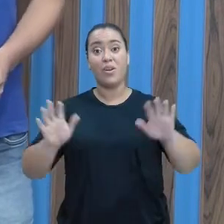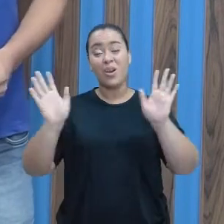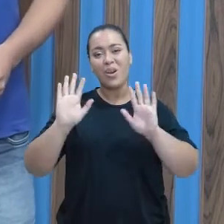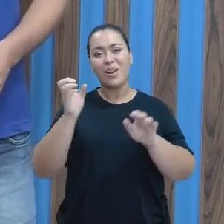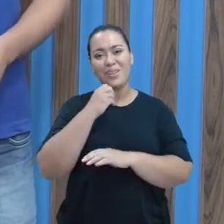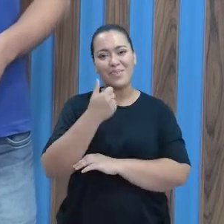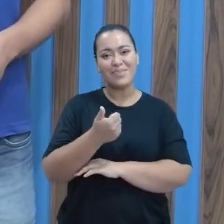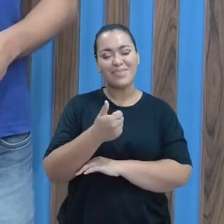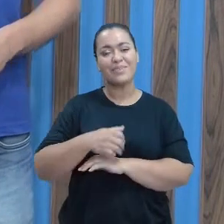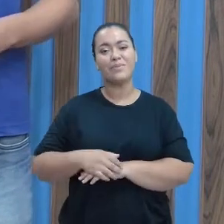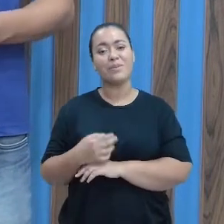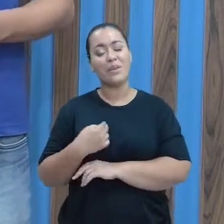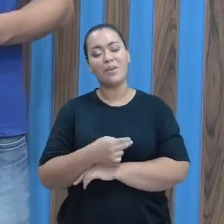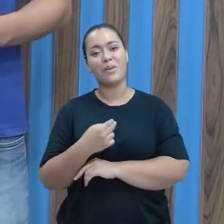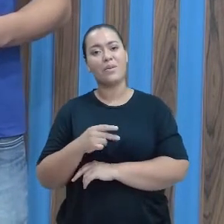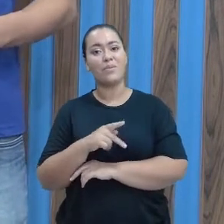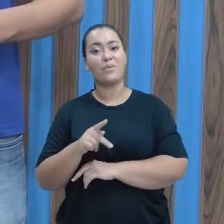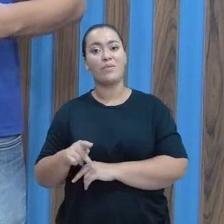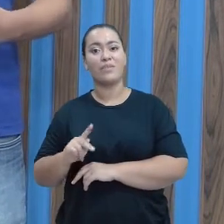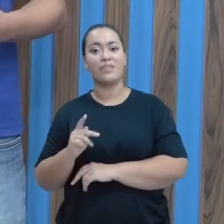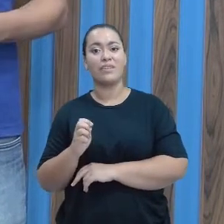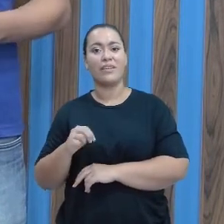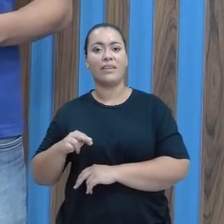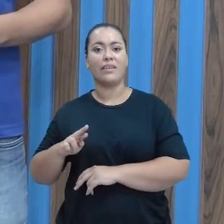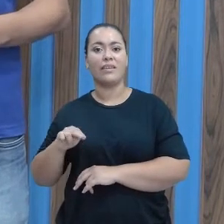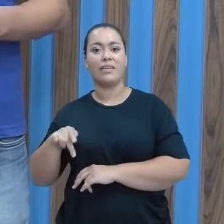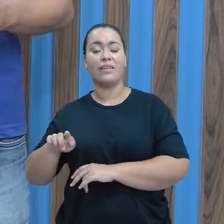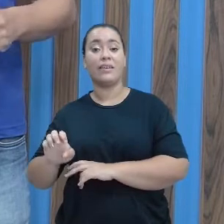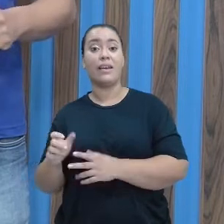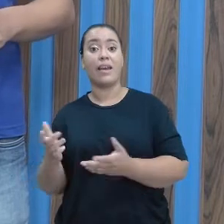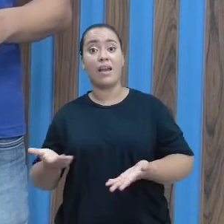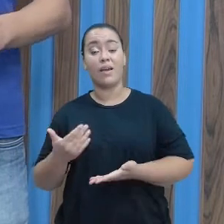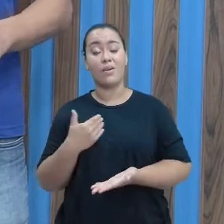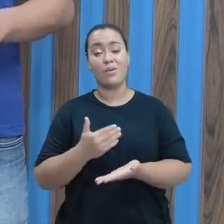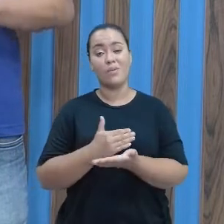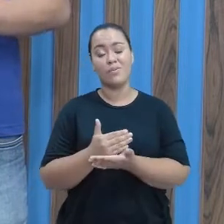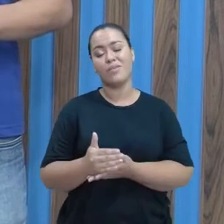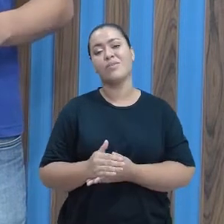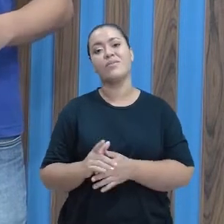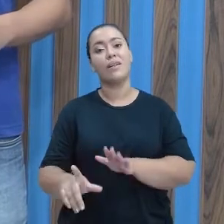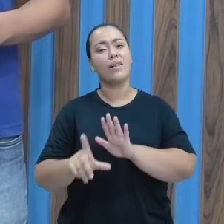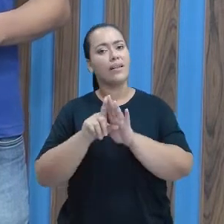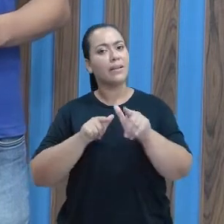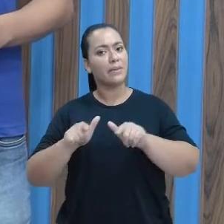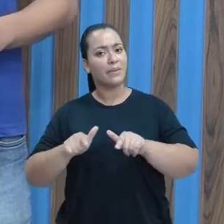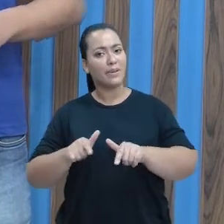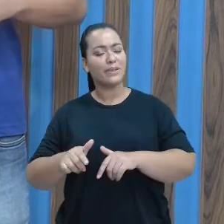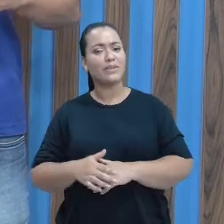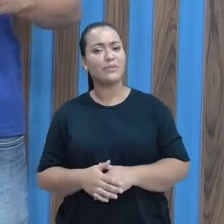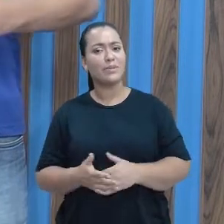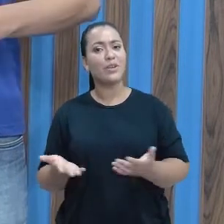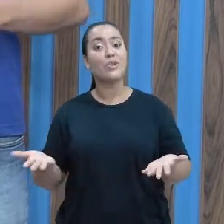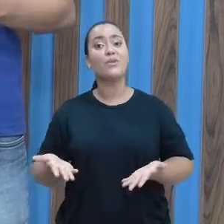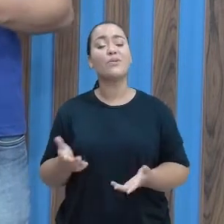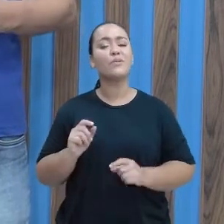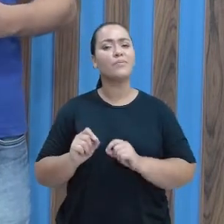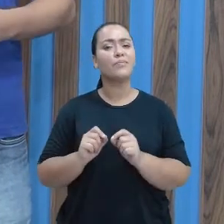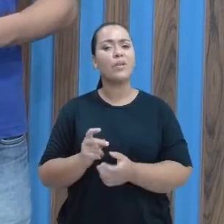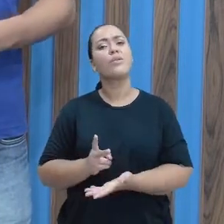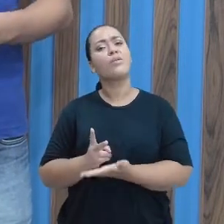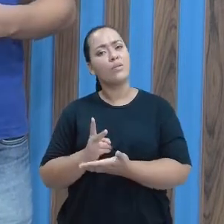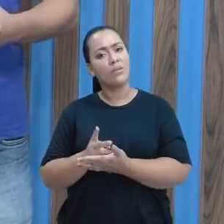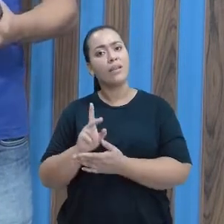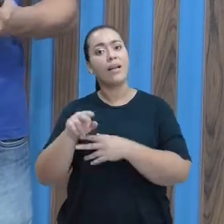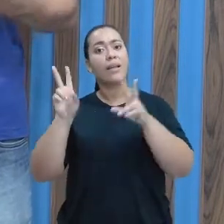Olá, tudo bem? Eu sou o professor Henrique Nelson, estamos iniciando mais uma aula de introdução às leis trabalhistas. E hoje nós vamos dar continuidade,